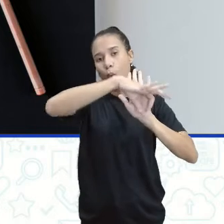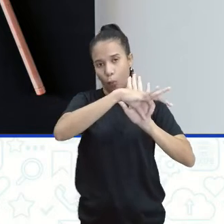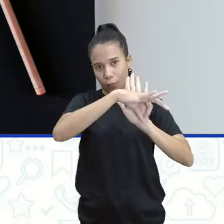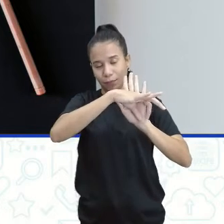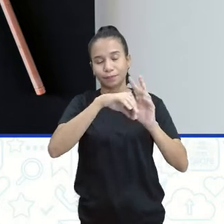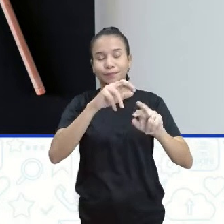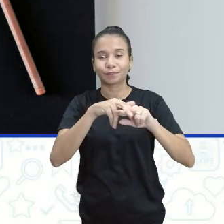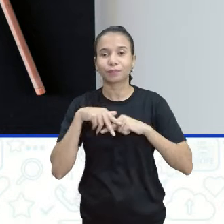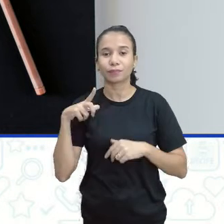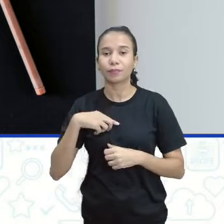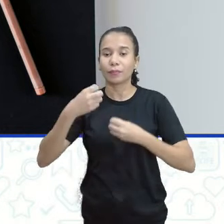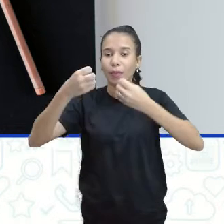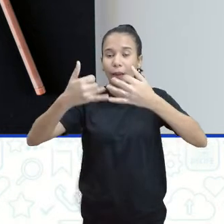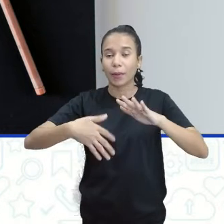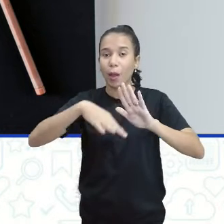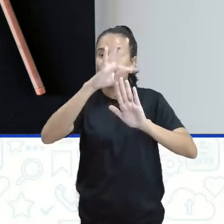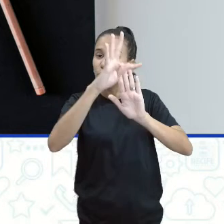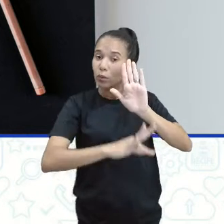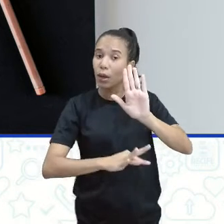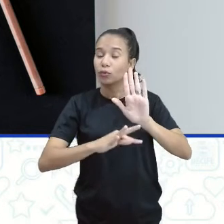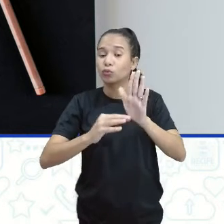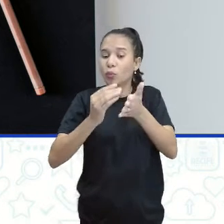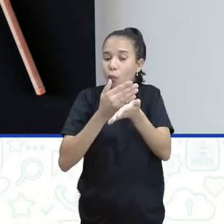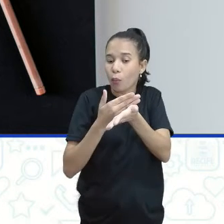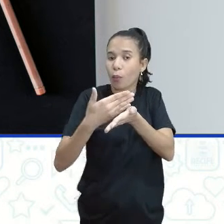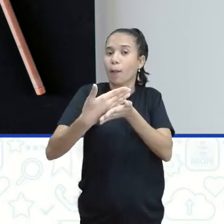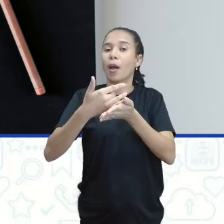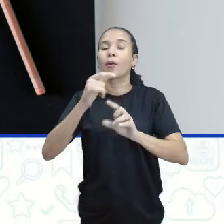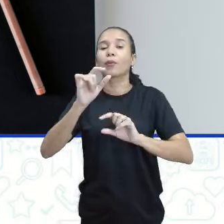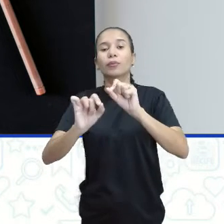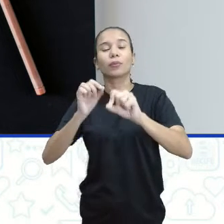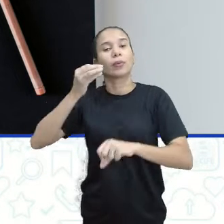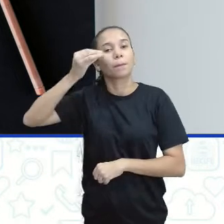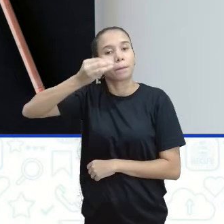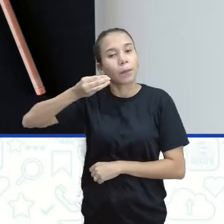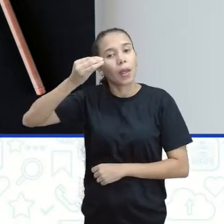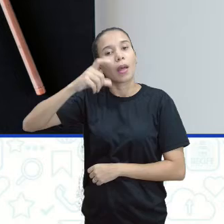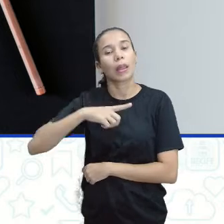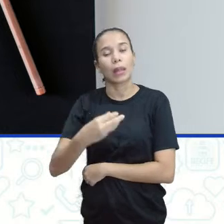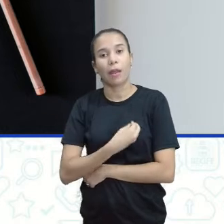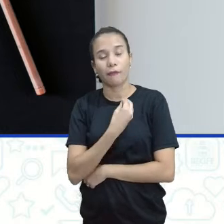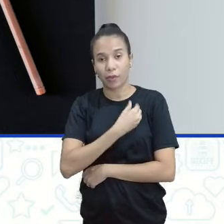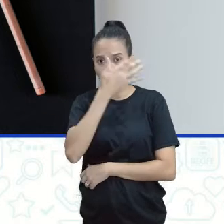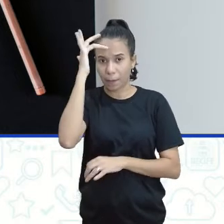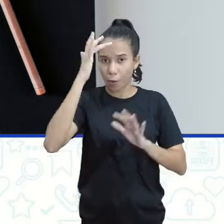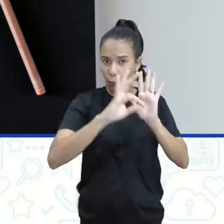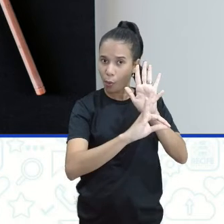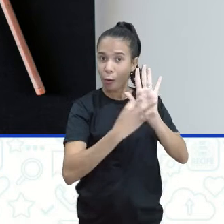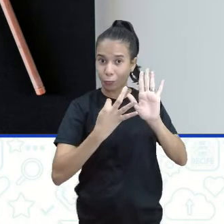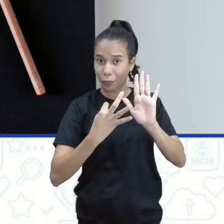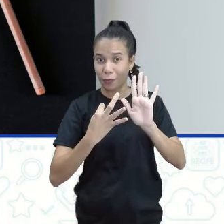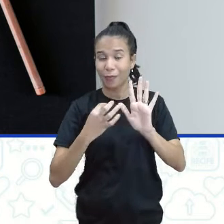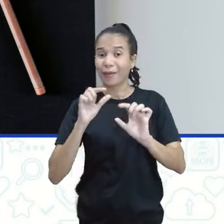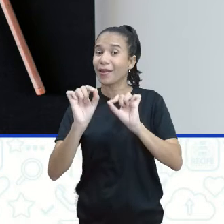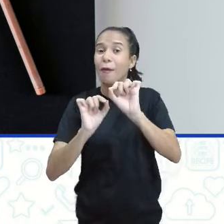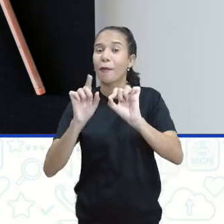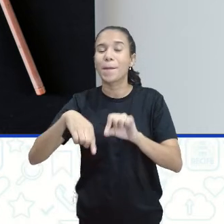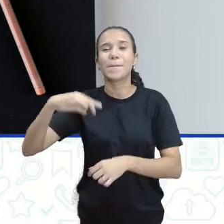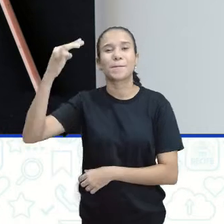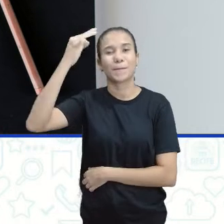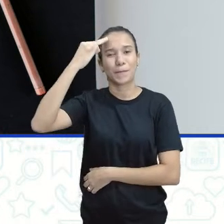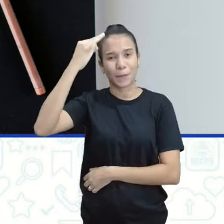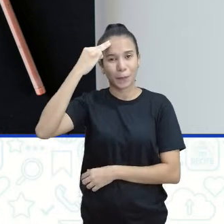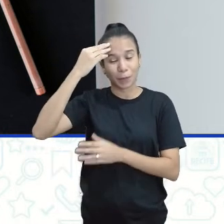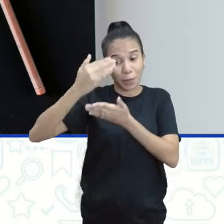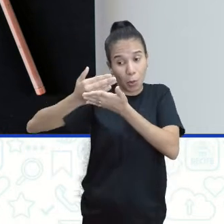E essas narrativas têm como ponto de partida experiências vividas pelo autor, visto que são memórias,